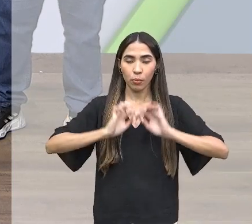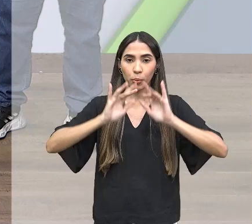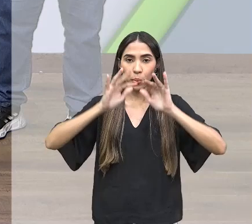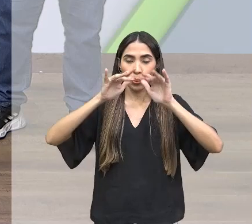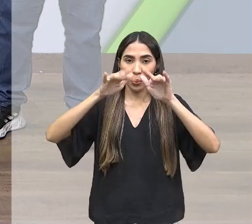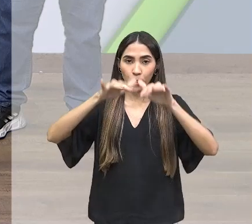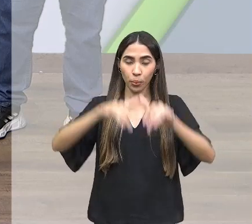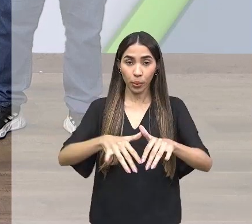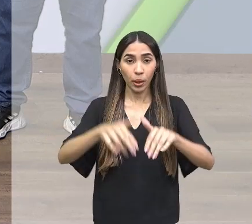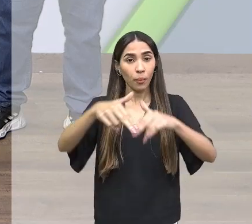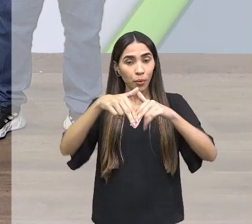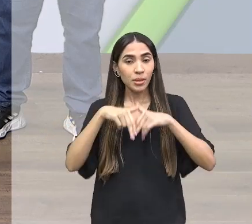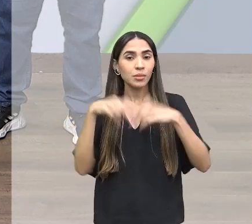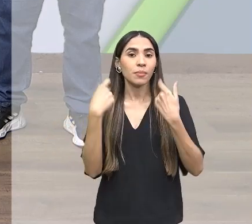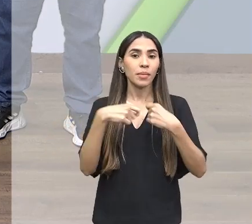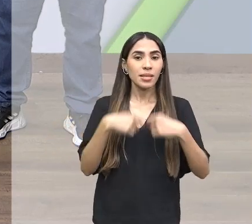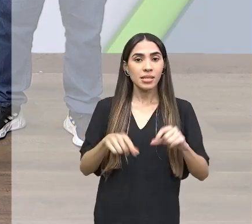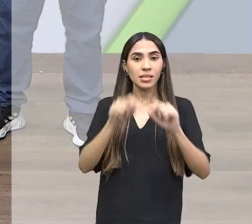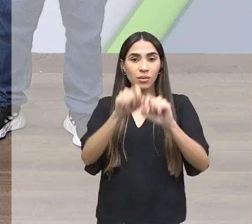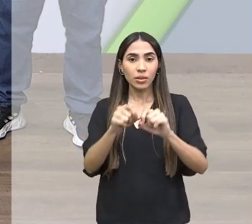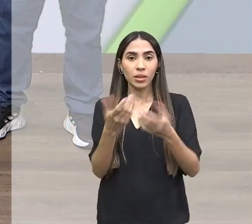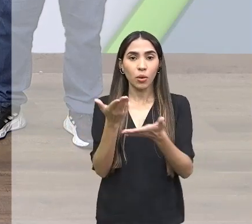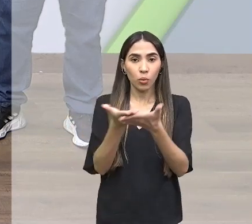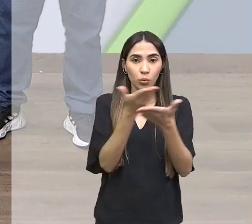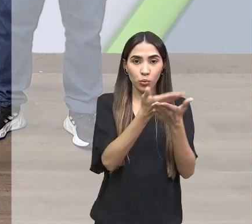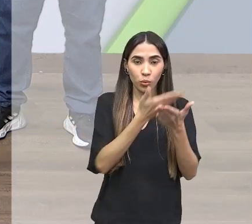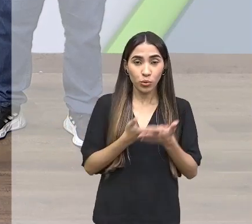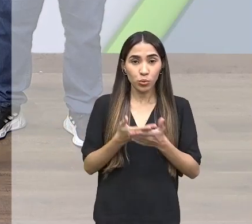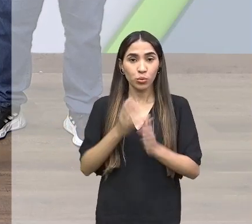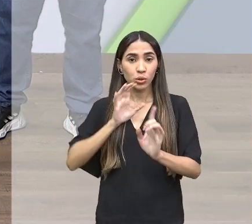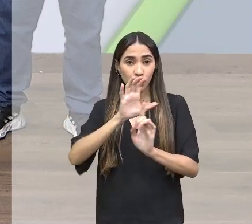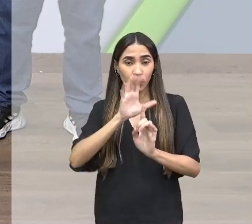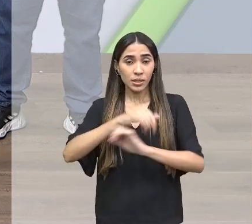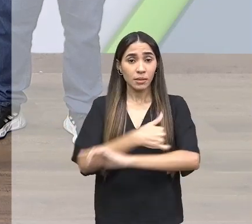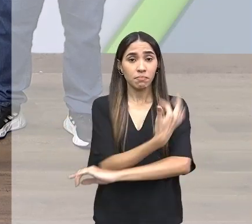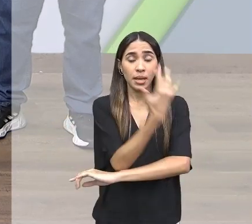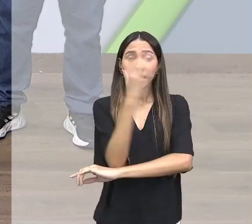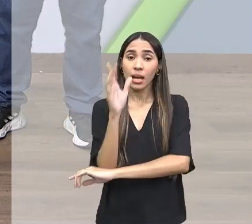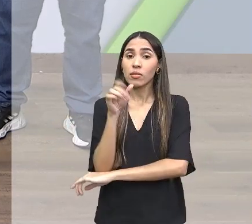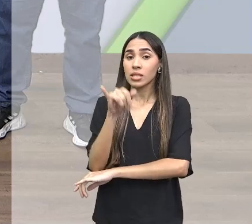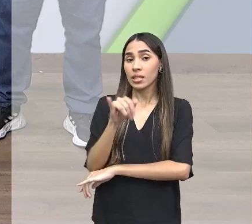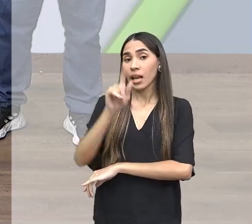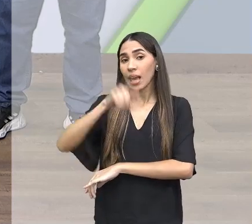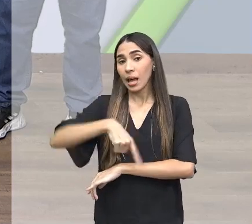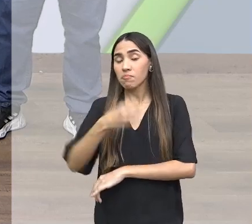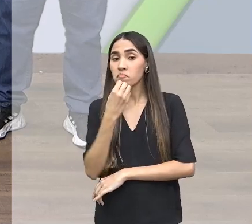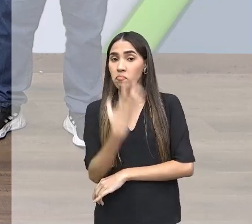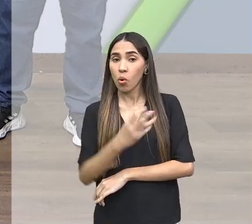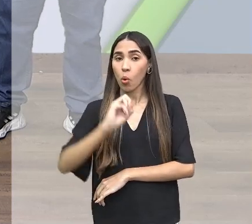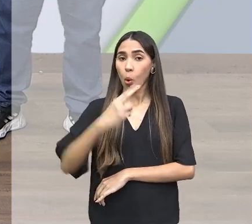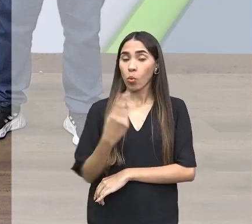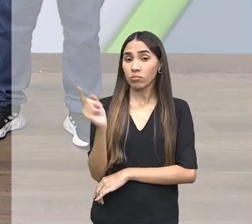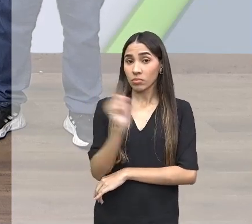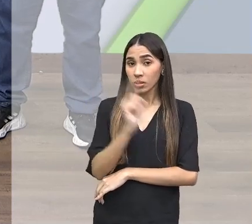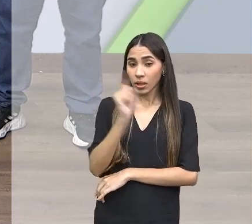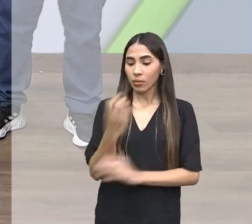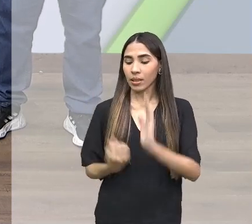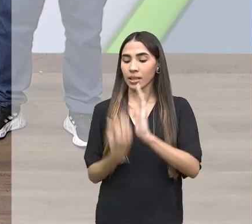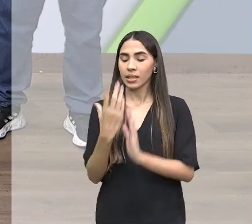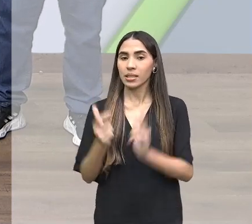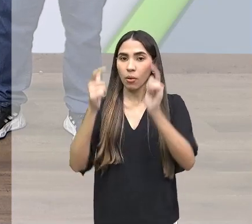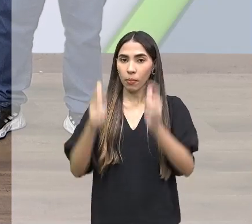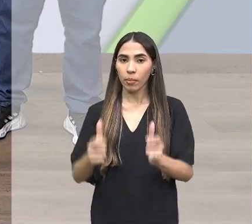entorno. Por isso que é necessário um estudo de impacto ambiental para verificar se é viável ou não a instalação de uma